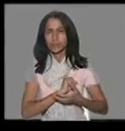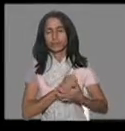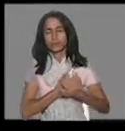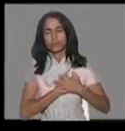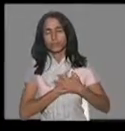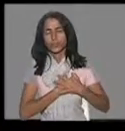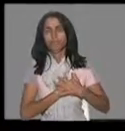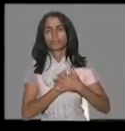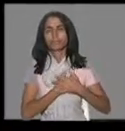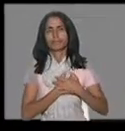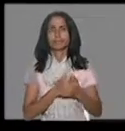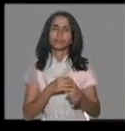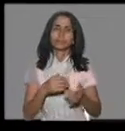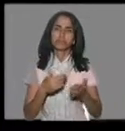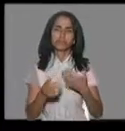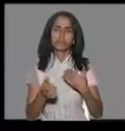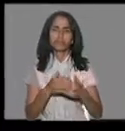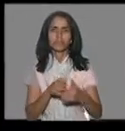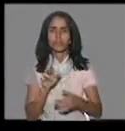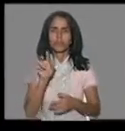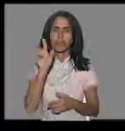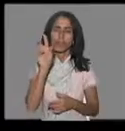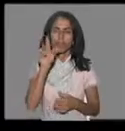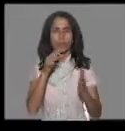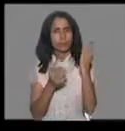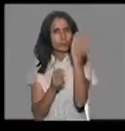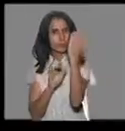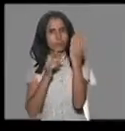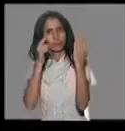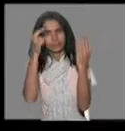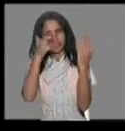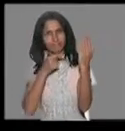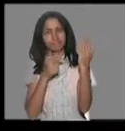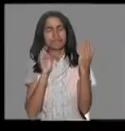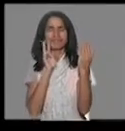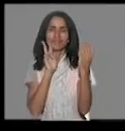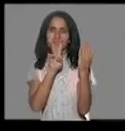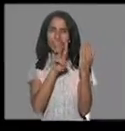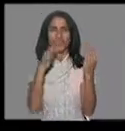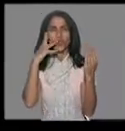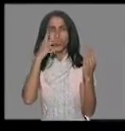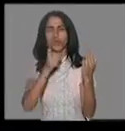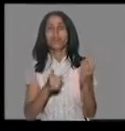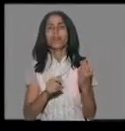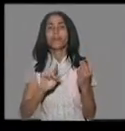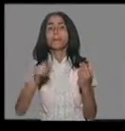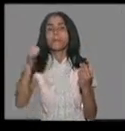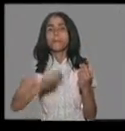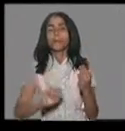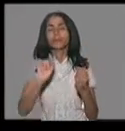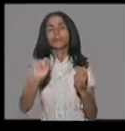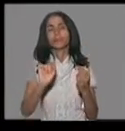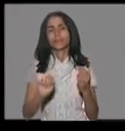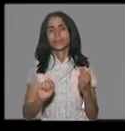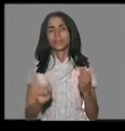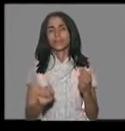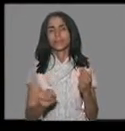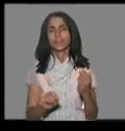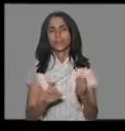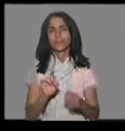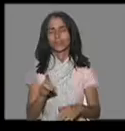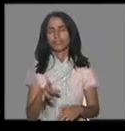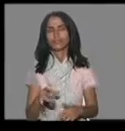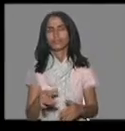porque não adianta eu olhar para o espelho falar então eu sou bonita para além de bonito que a gente é que a gente é muito